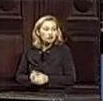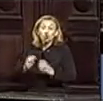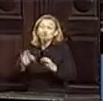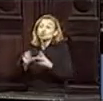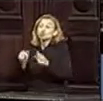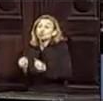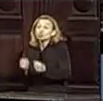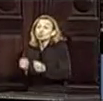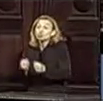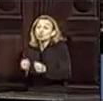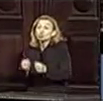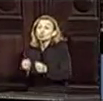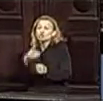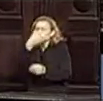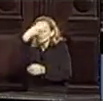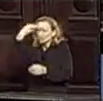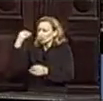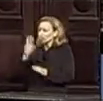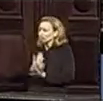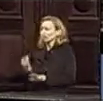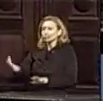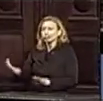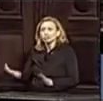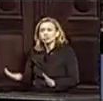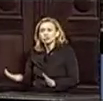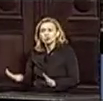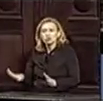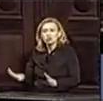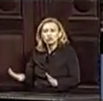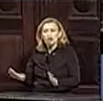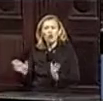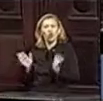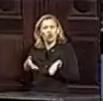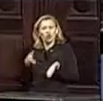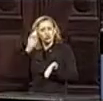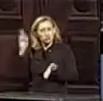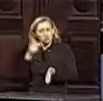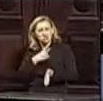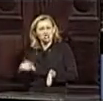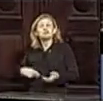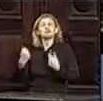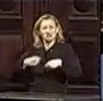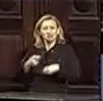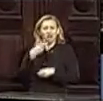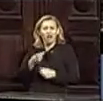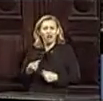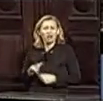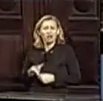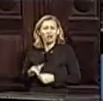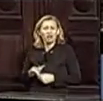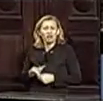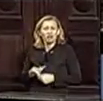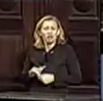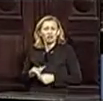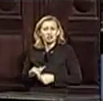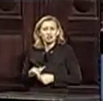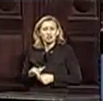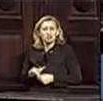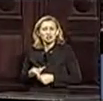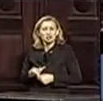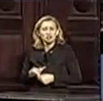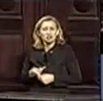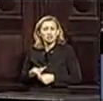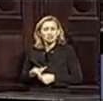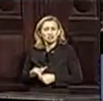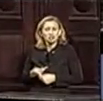tudo isto esquecido, abandonado. E aí, senhora presidente, eu preciso dizer que